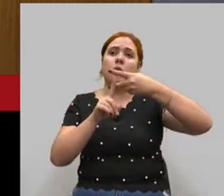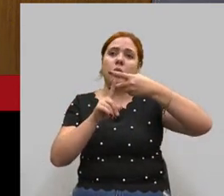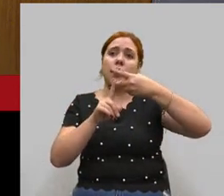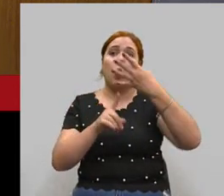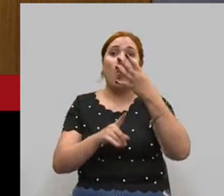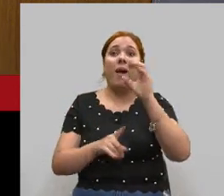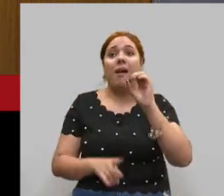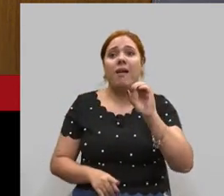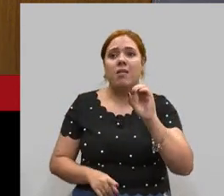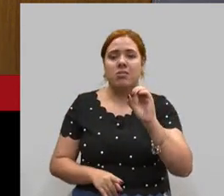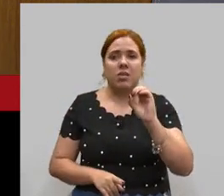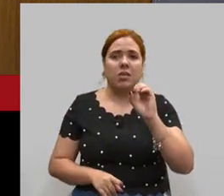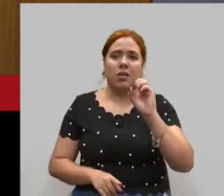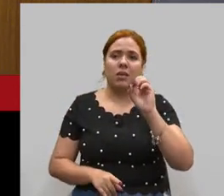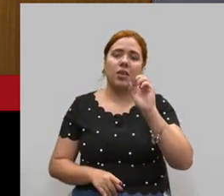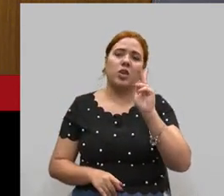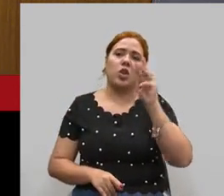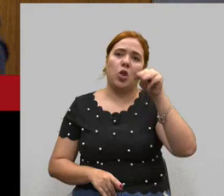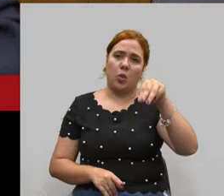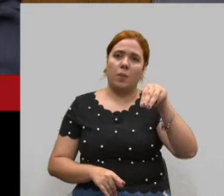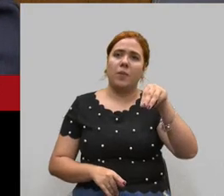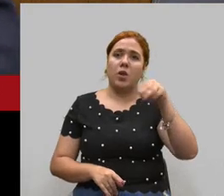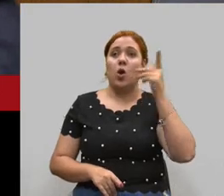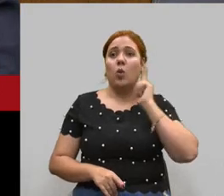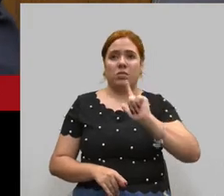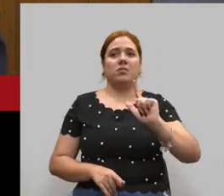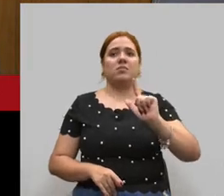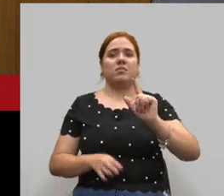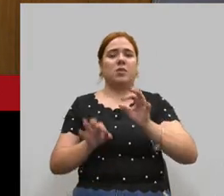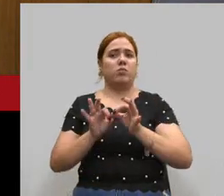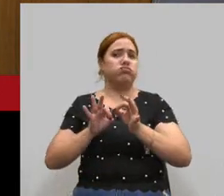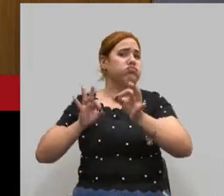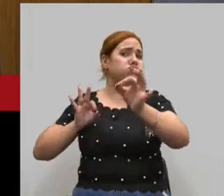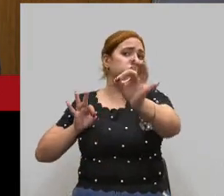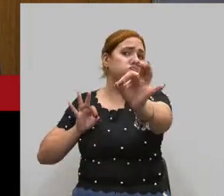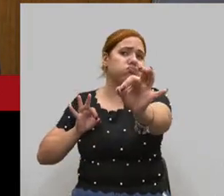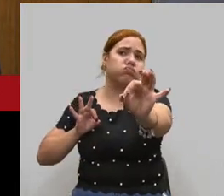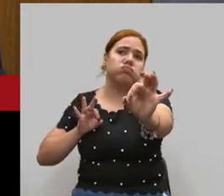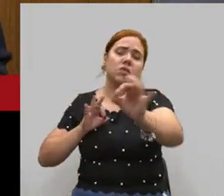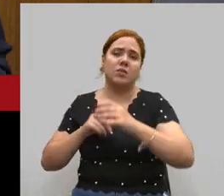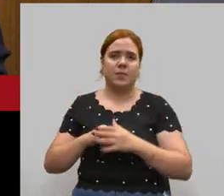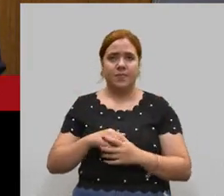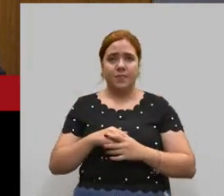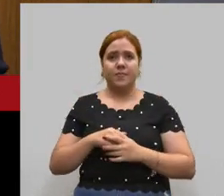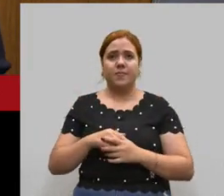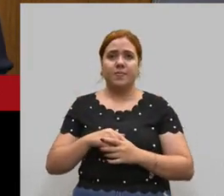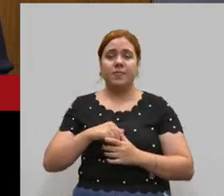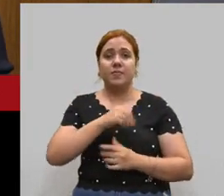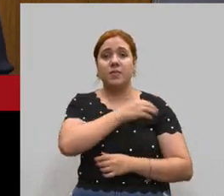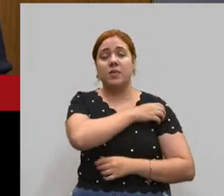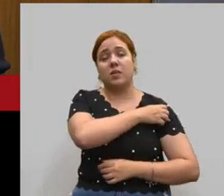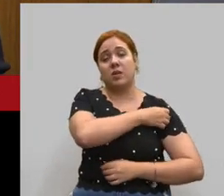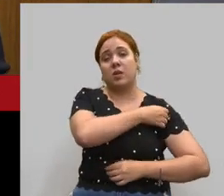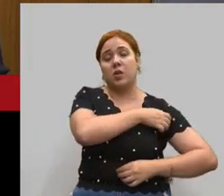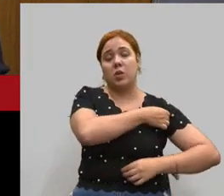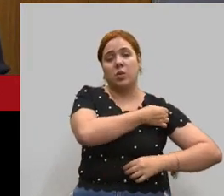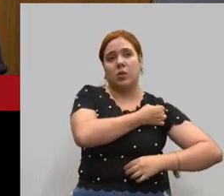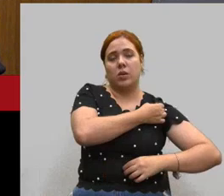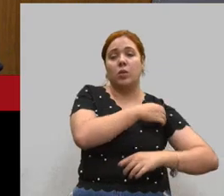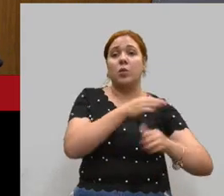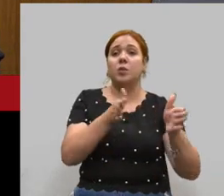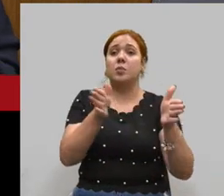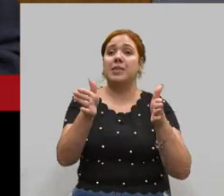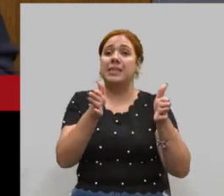Km consegue atingir uma altimetria muito maior O que leva no final a crer que o mesmo tempo que ela fez a